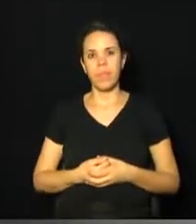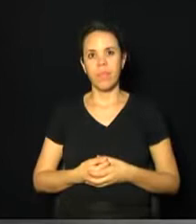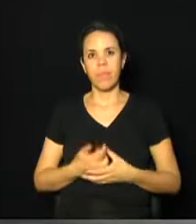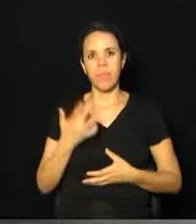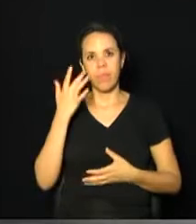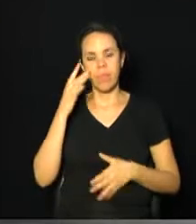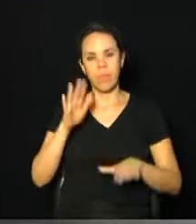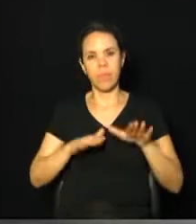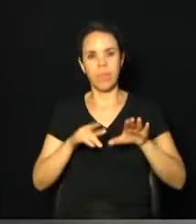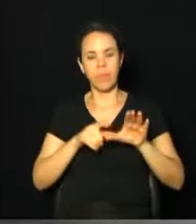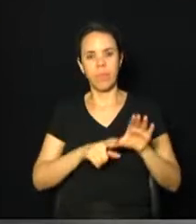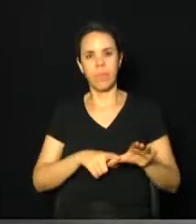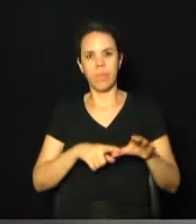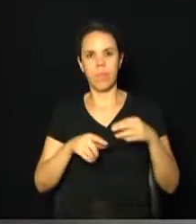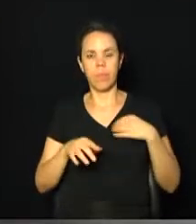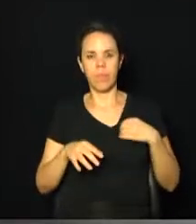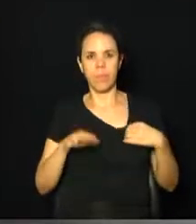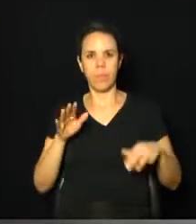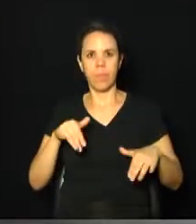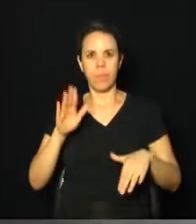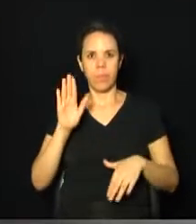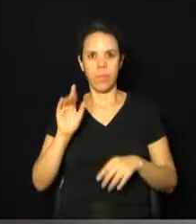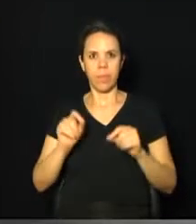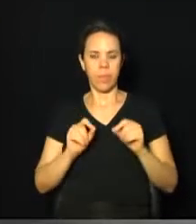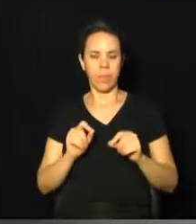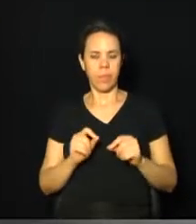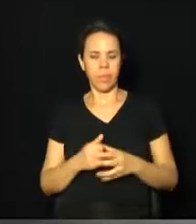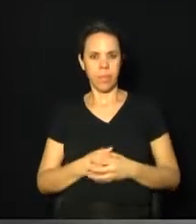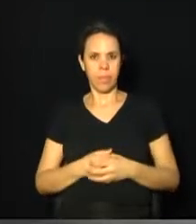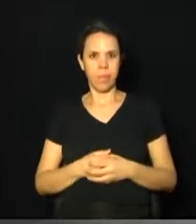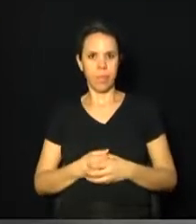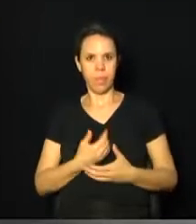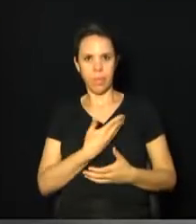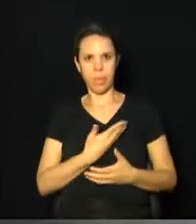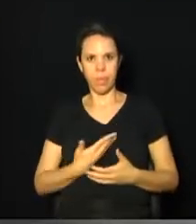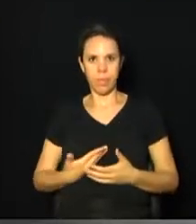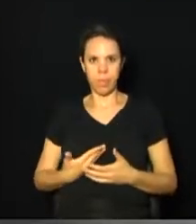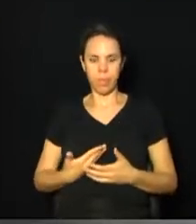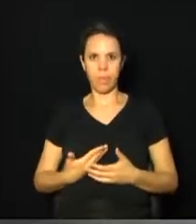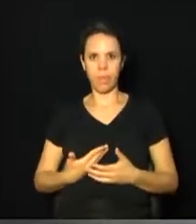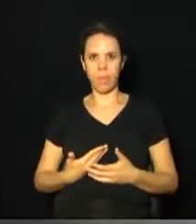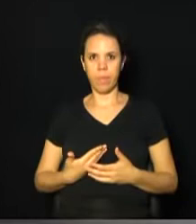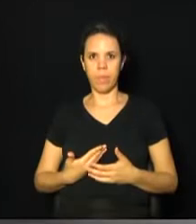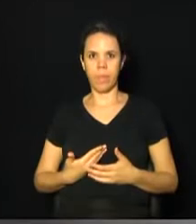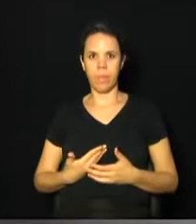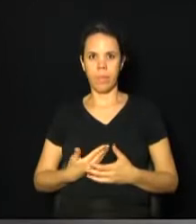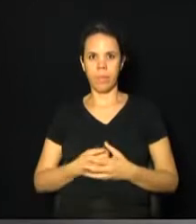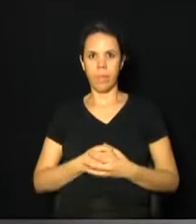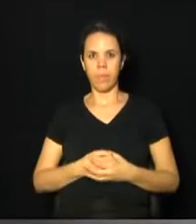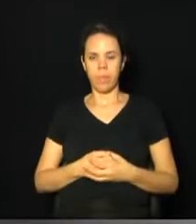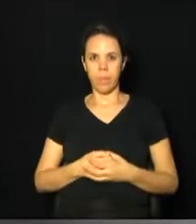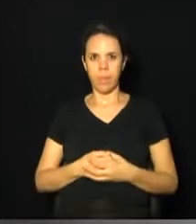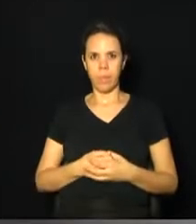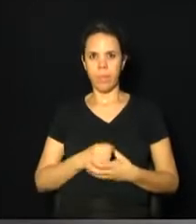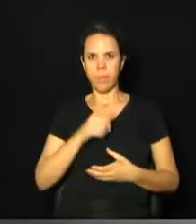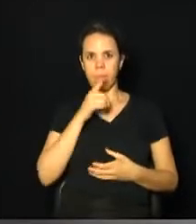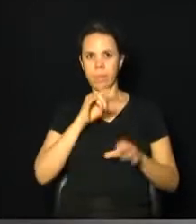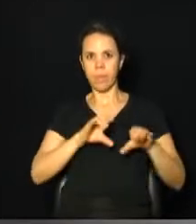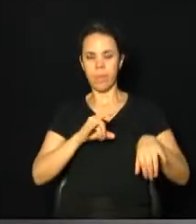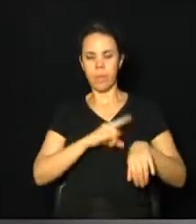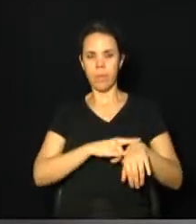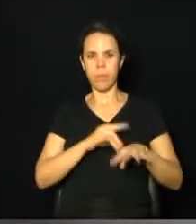gente depende de muito mais poder público, né? Que é água,